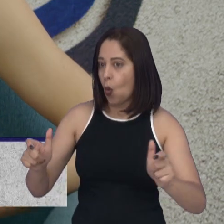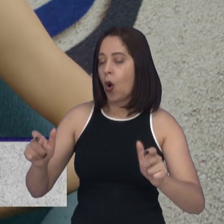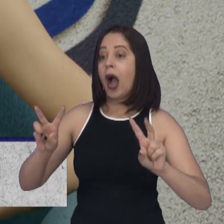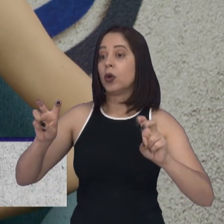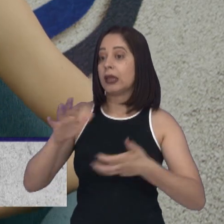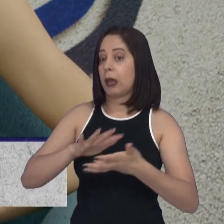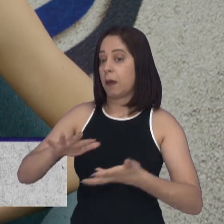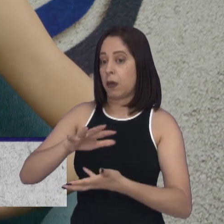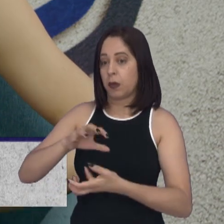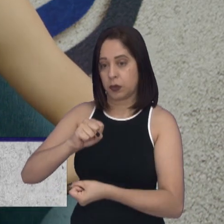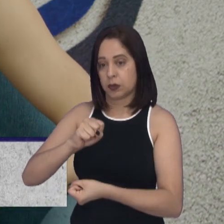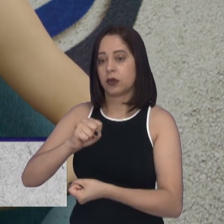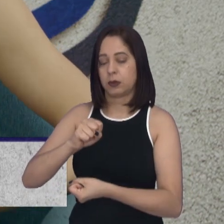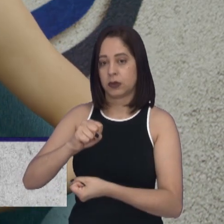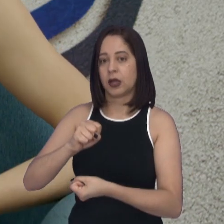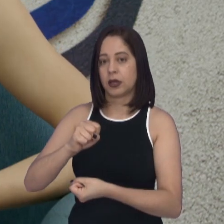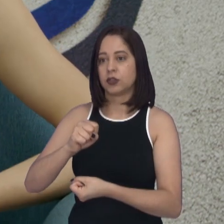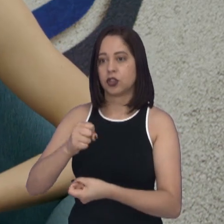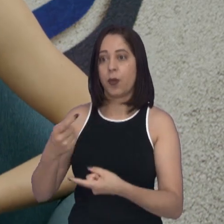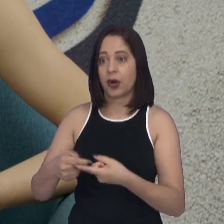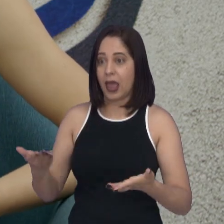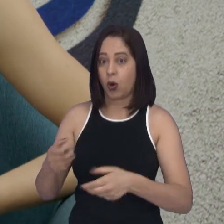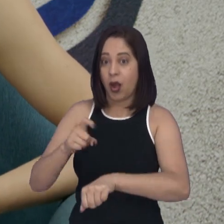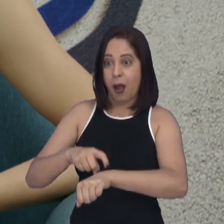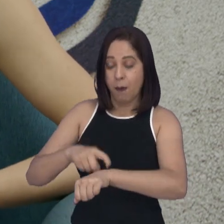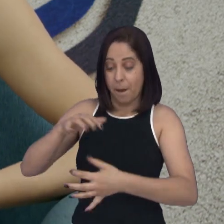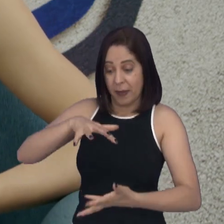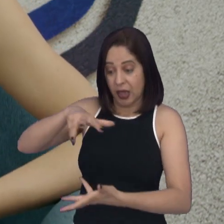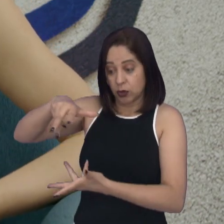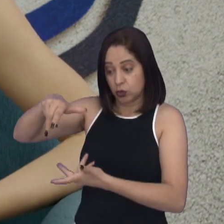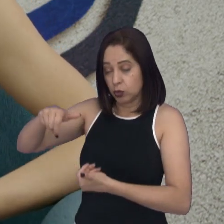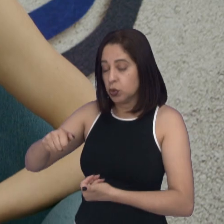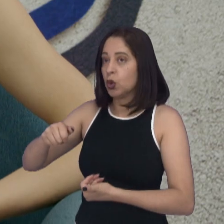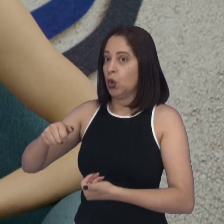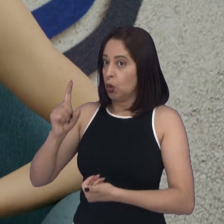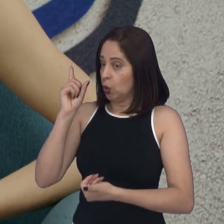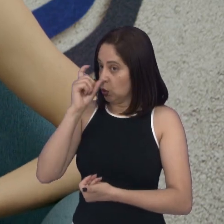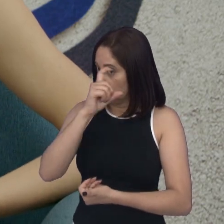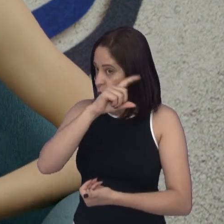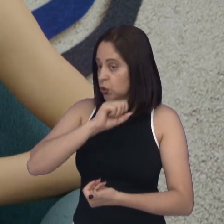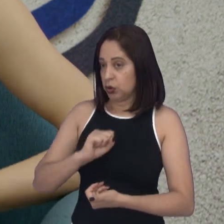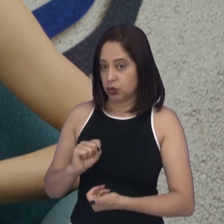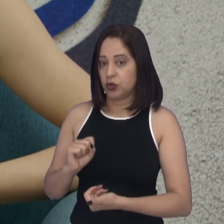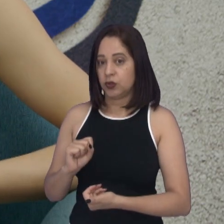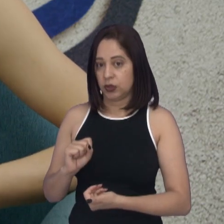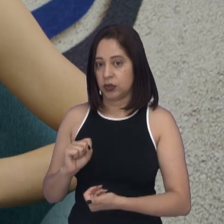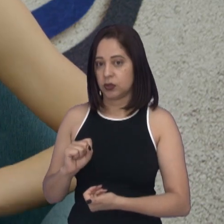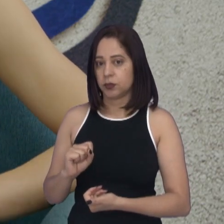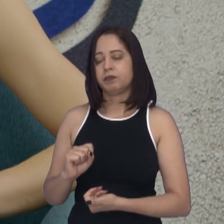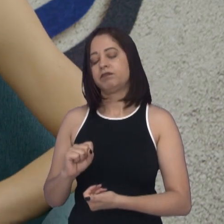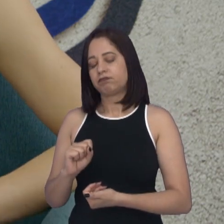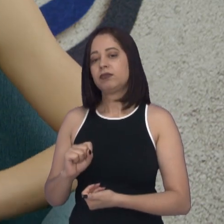sustentabilidade, dada a questão que a gente está vivendo, né? Alarmante aí do planeta Terra. Então, dentro da sustentabilidade,